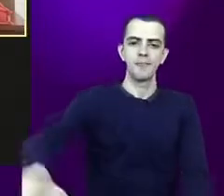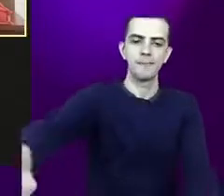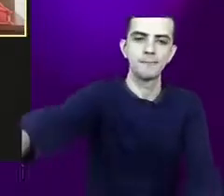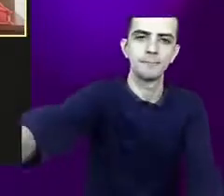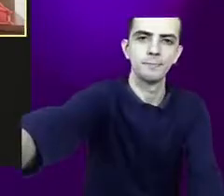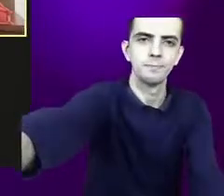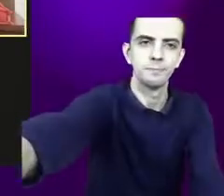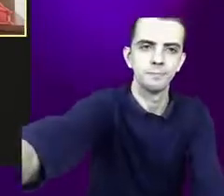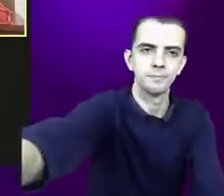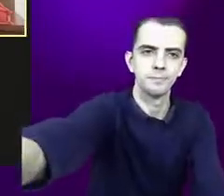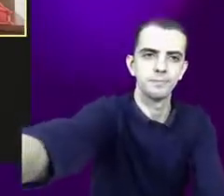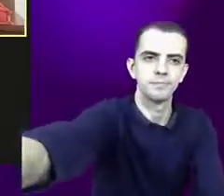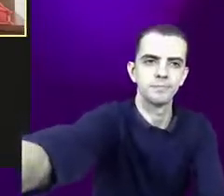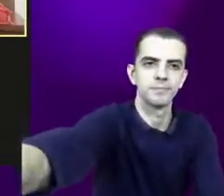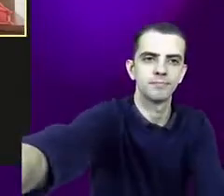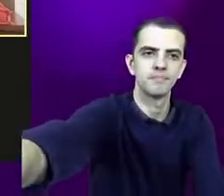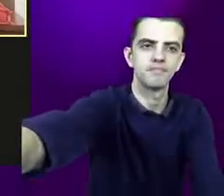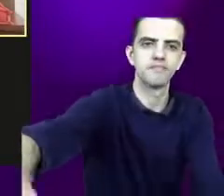Alô, tudo bem?